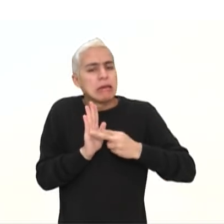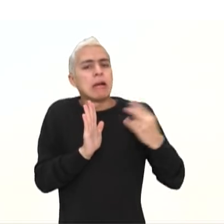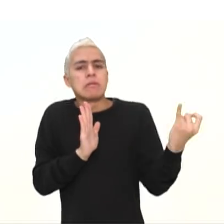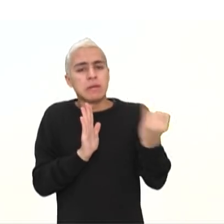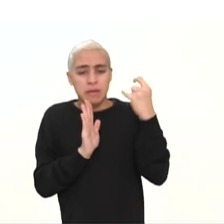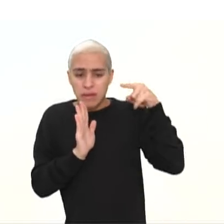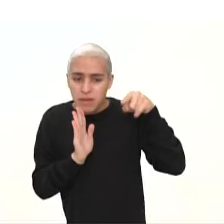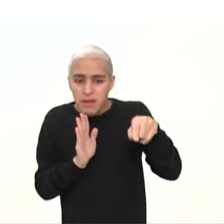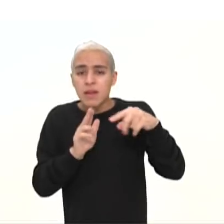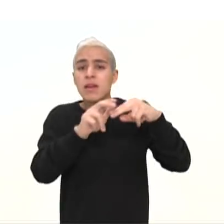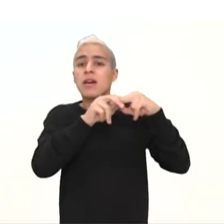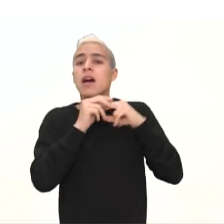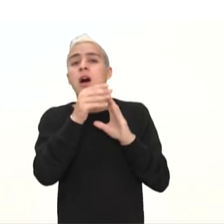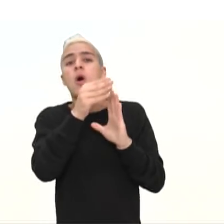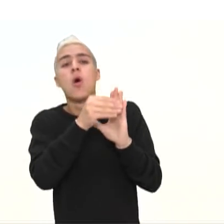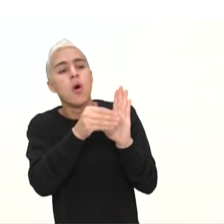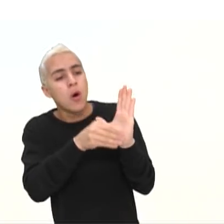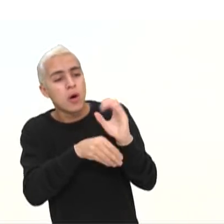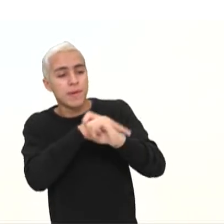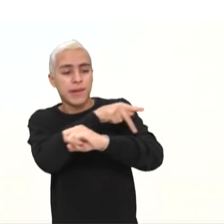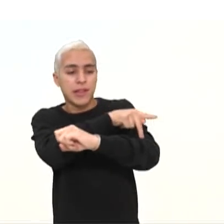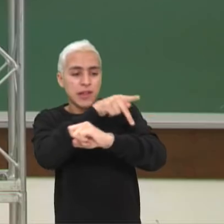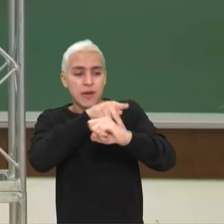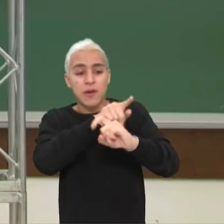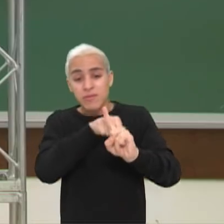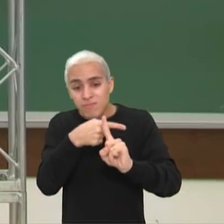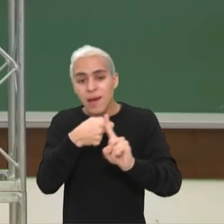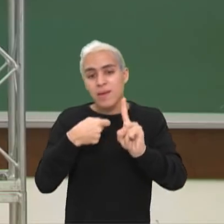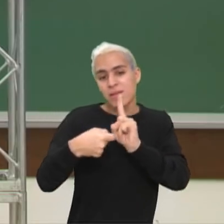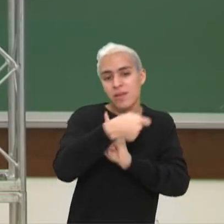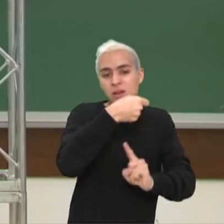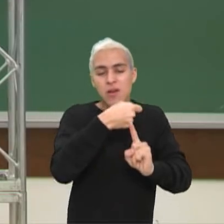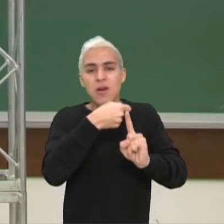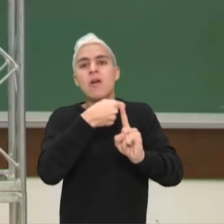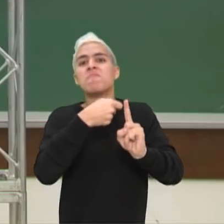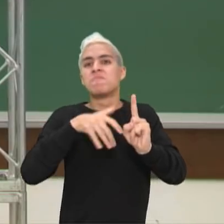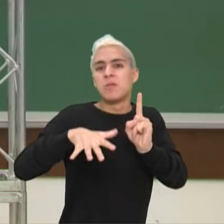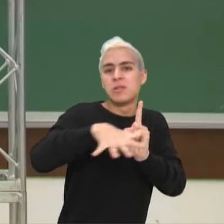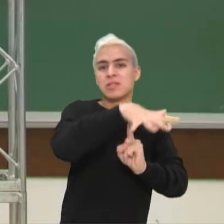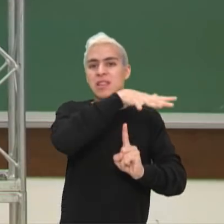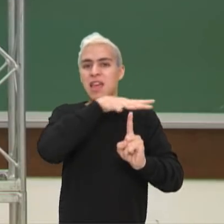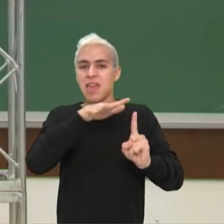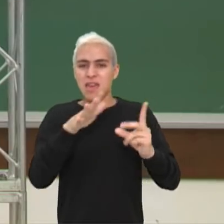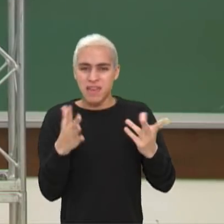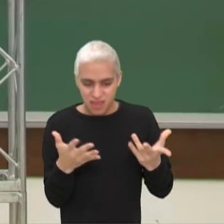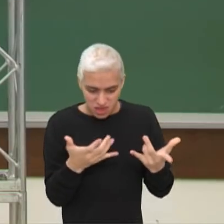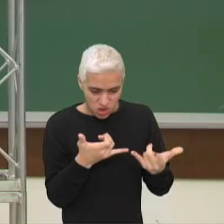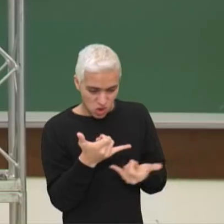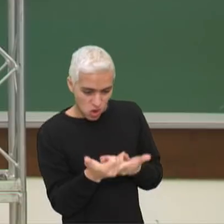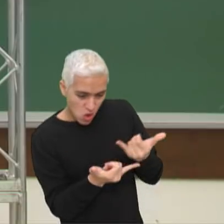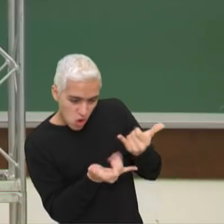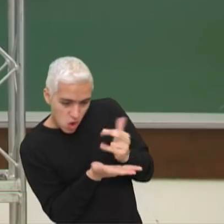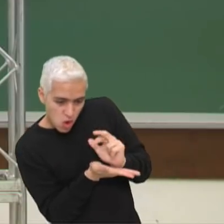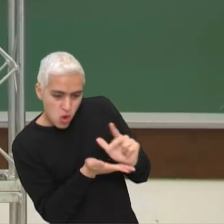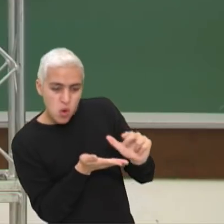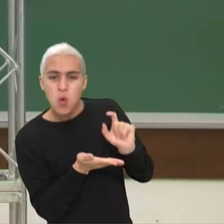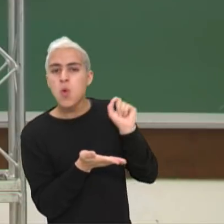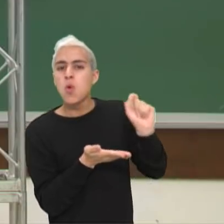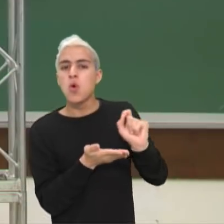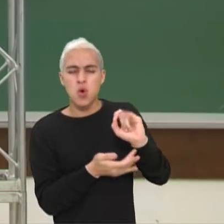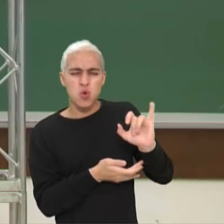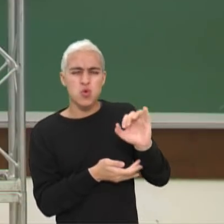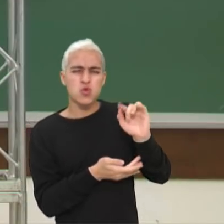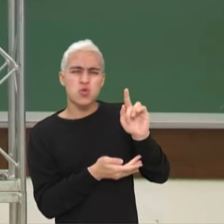conteúdos pedagógico-social, né? Então, os jogos, eles vão trazer algo que a gente vai